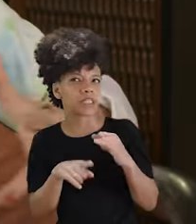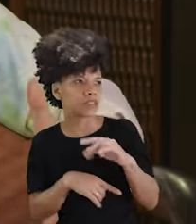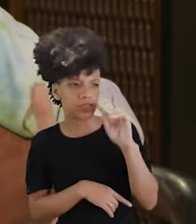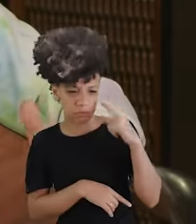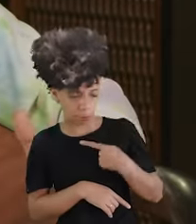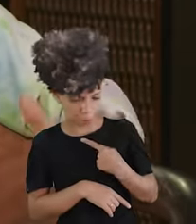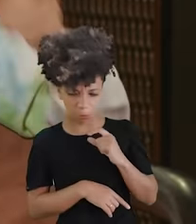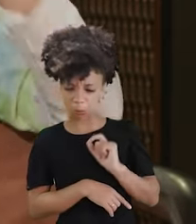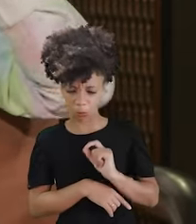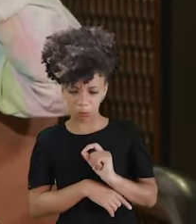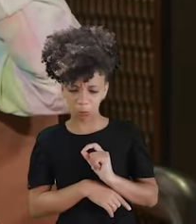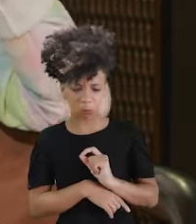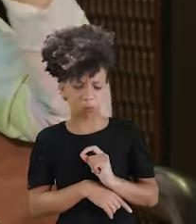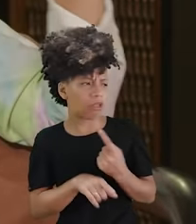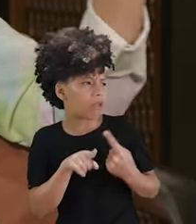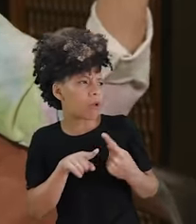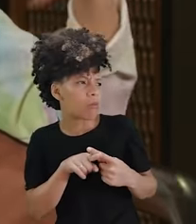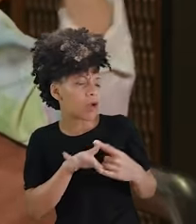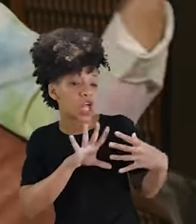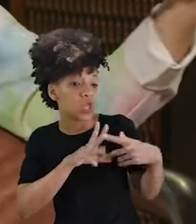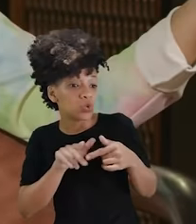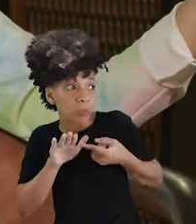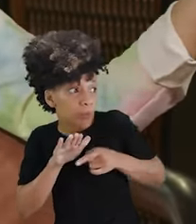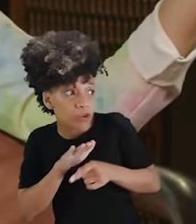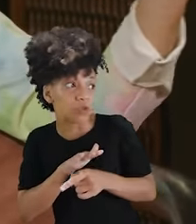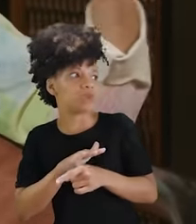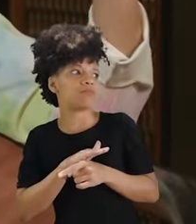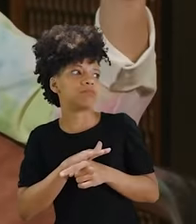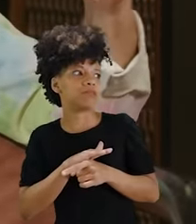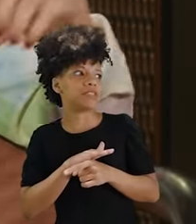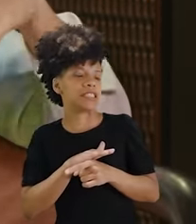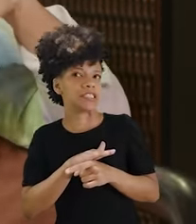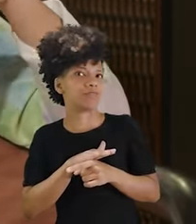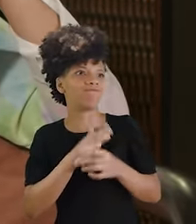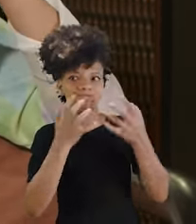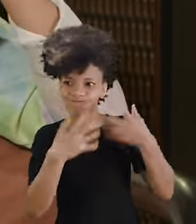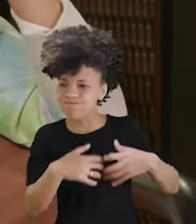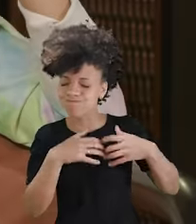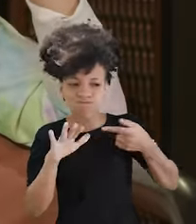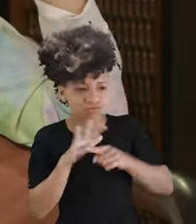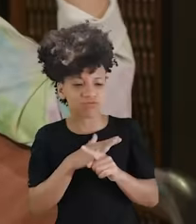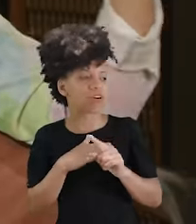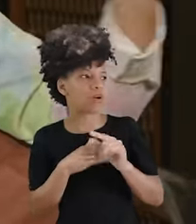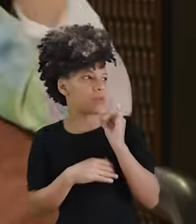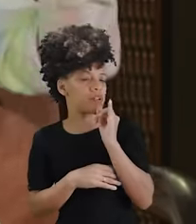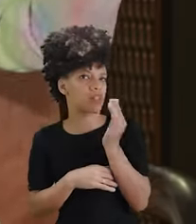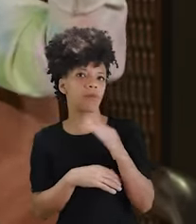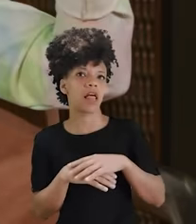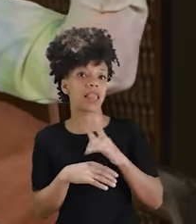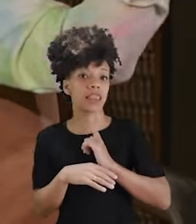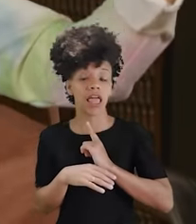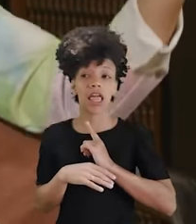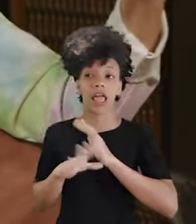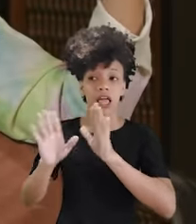vezes se você não sabe quem você é Ah por que tudo é muito intenso é visceral você quando